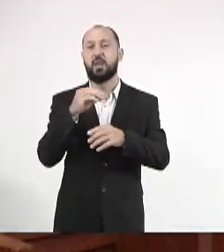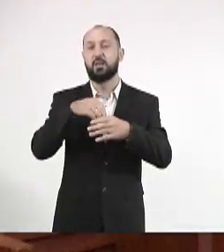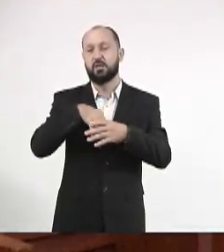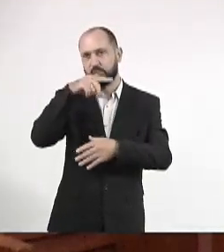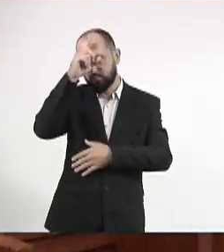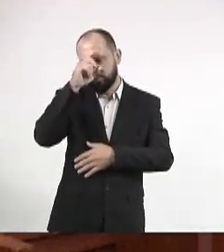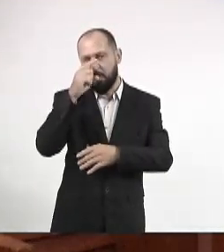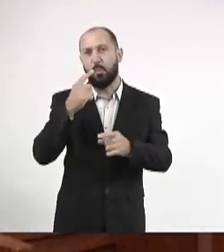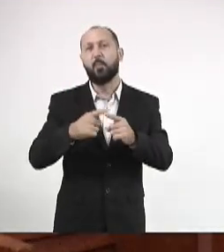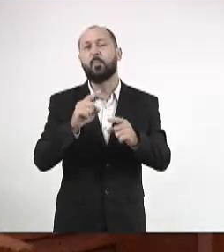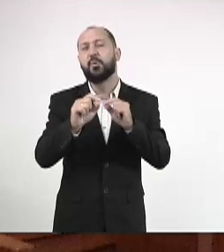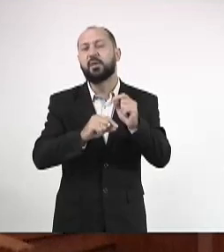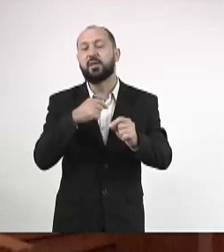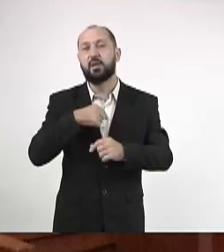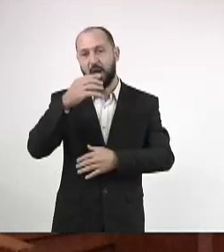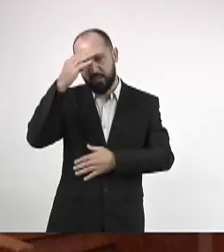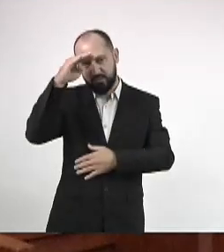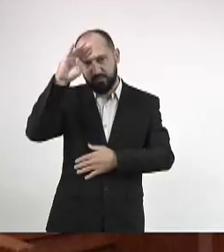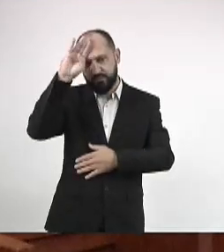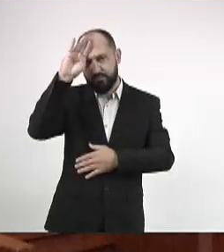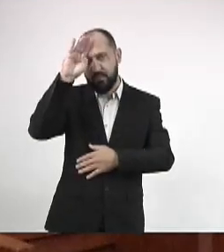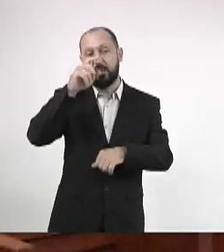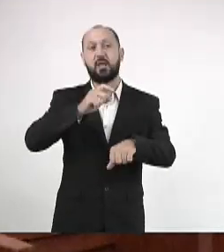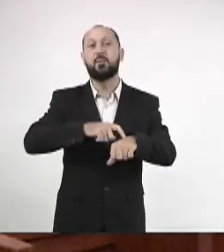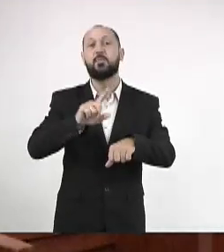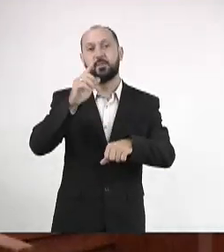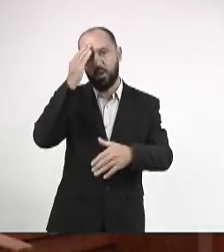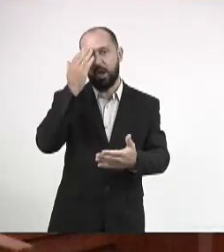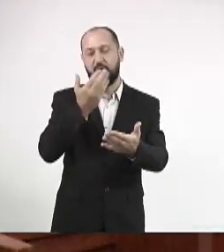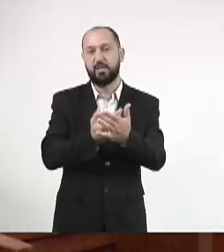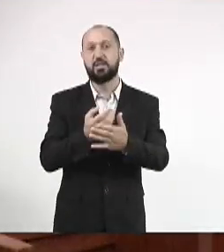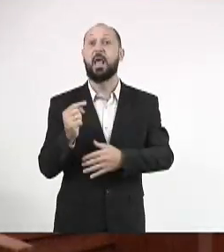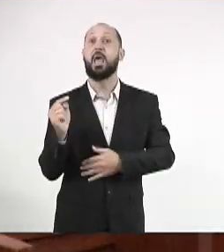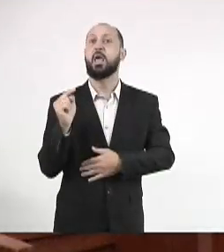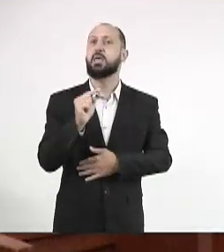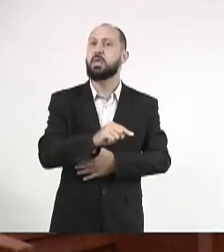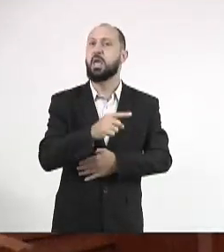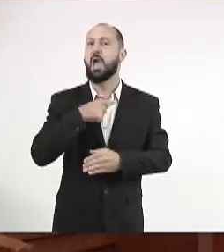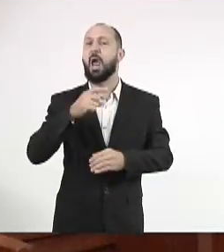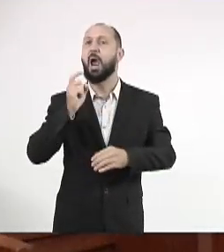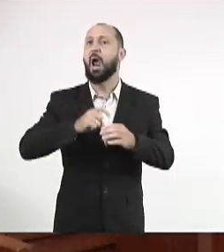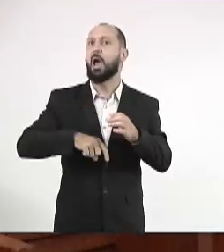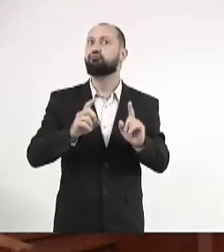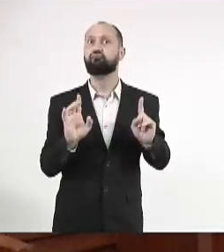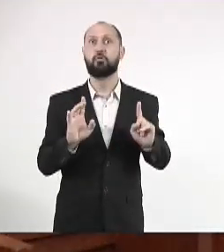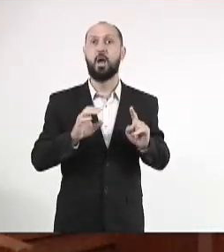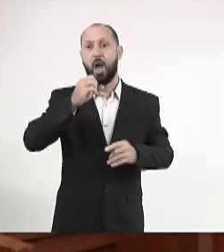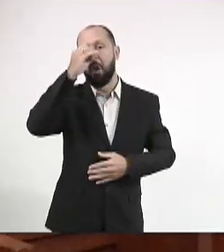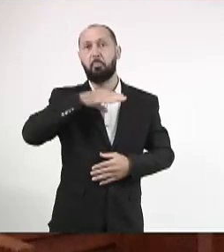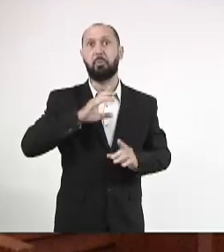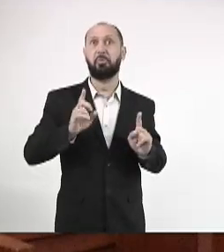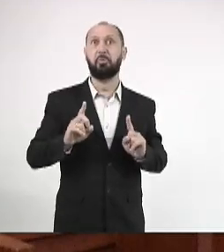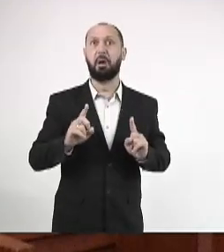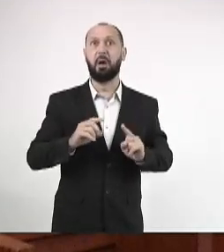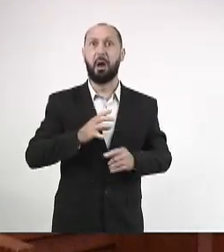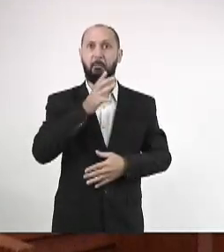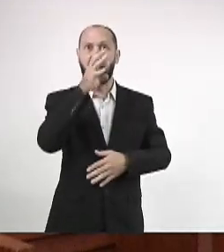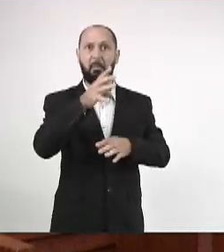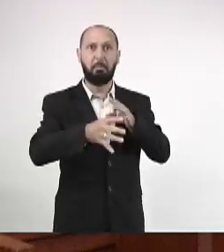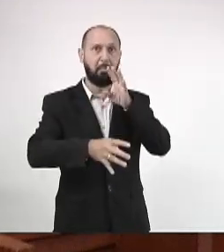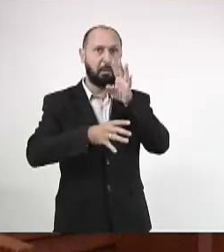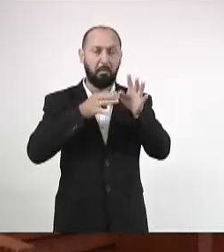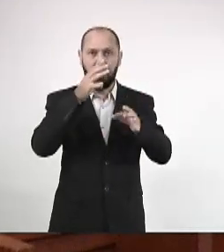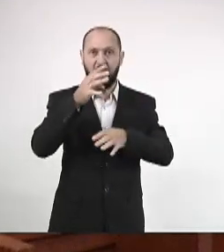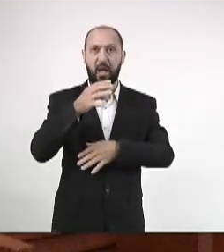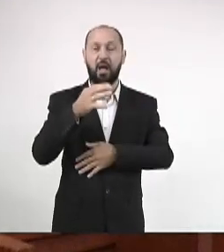hospital, porque as enfermeiras do hospital naquele momento não acreditavam que era espontâneo, a acusavam a todo momento. A